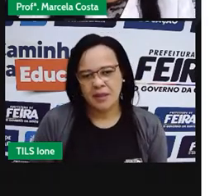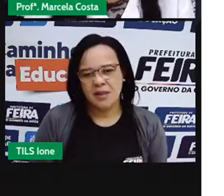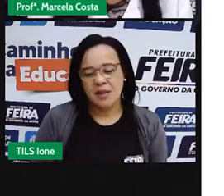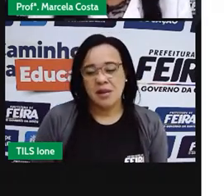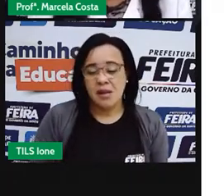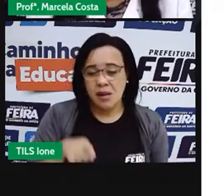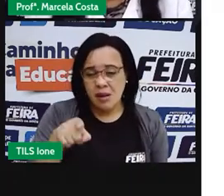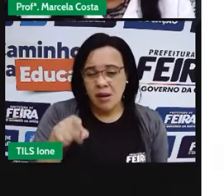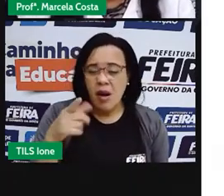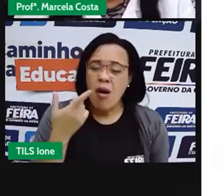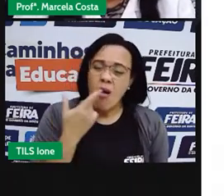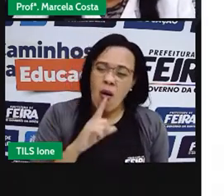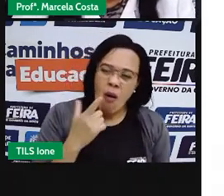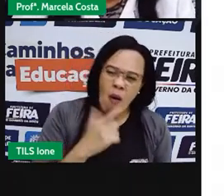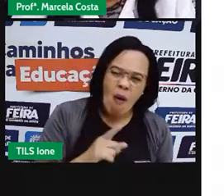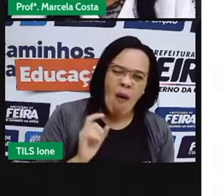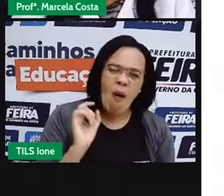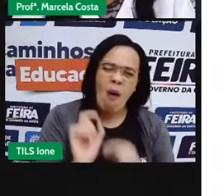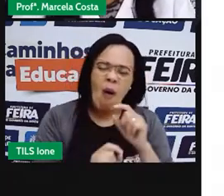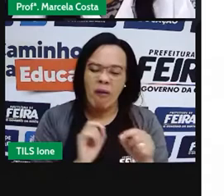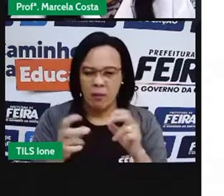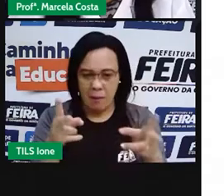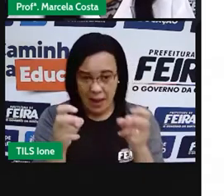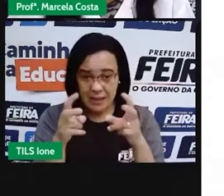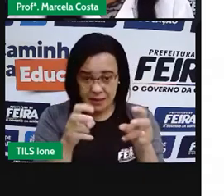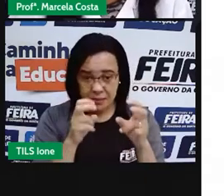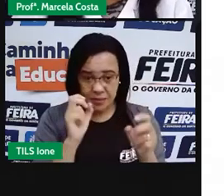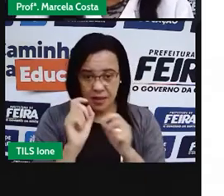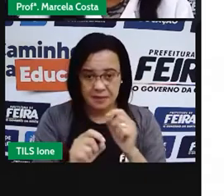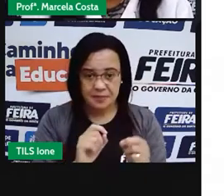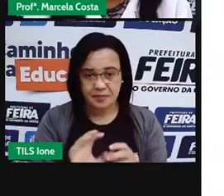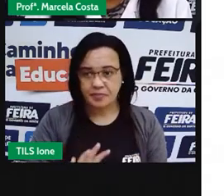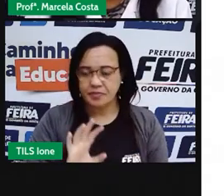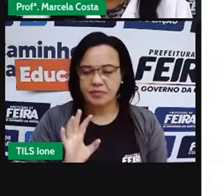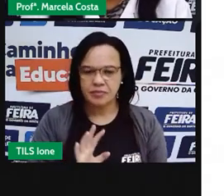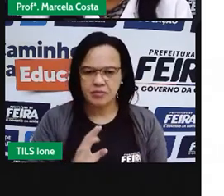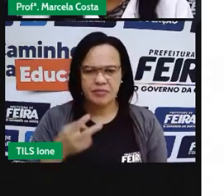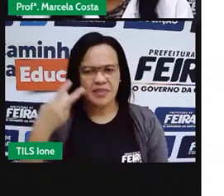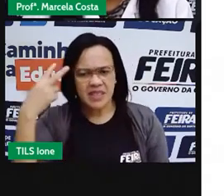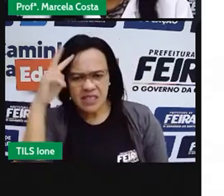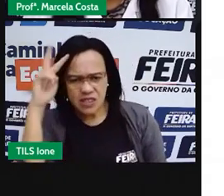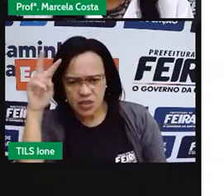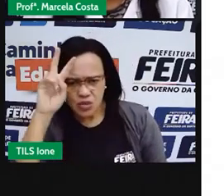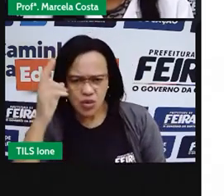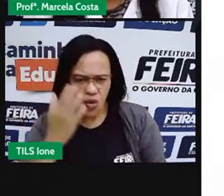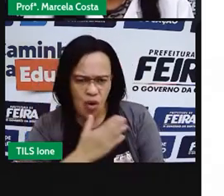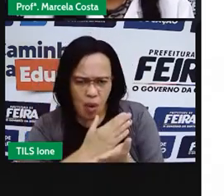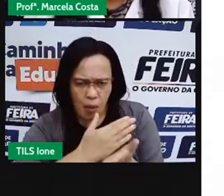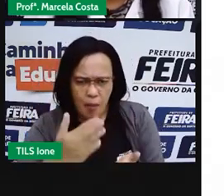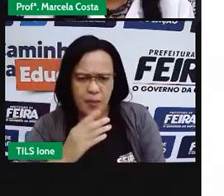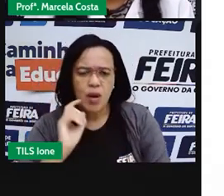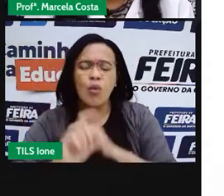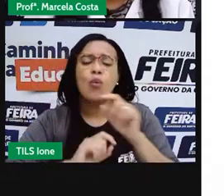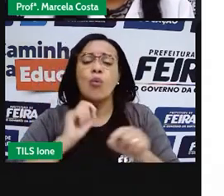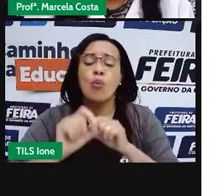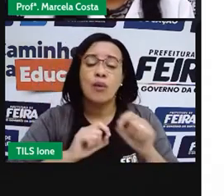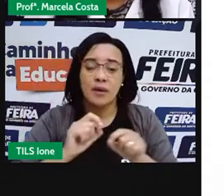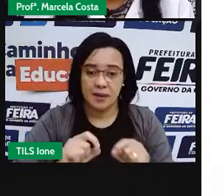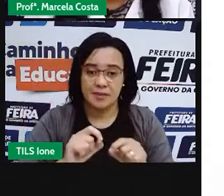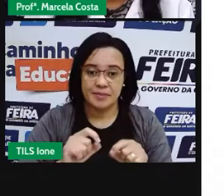Vocês conseguiram perceber o que aconteceu no início dessa história?